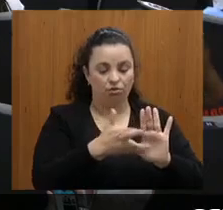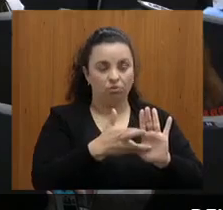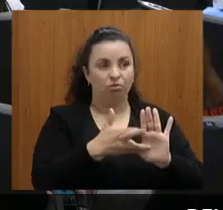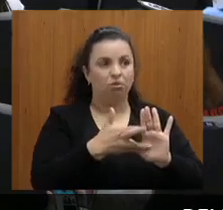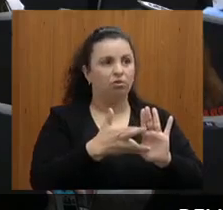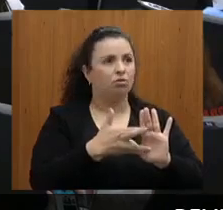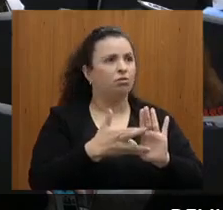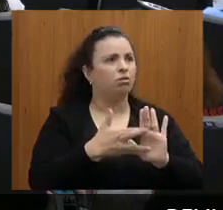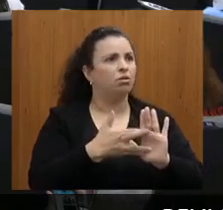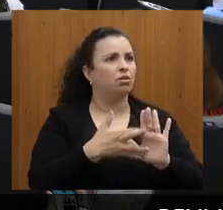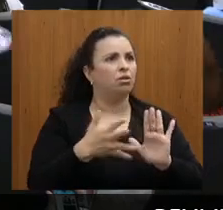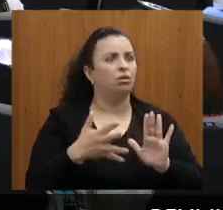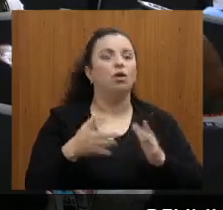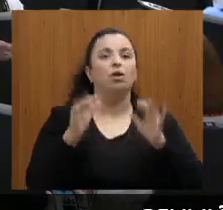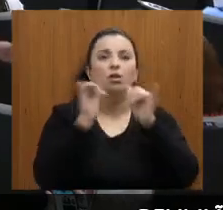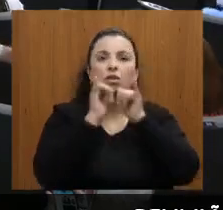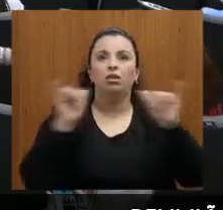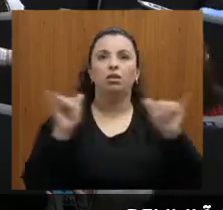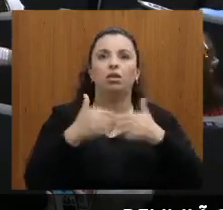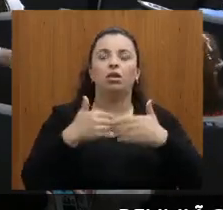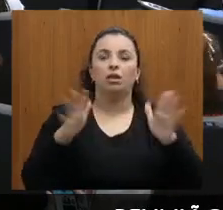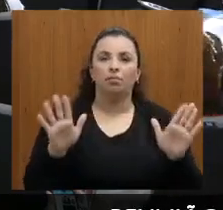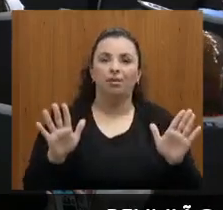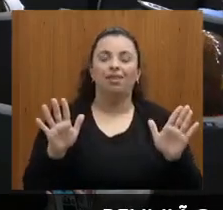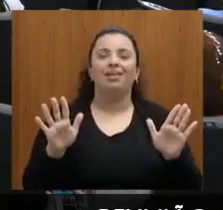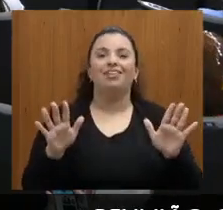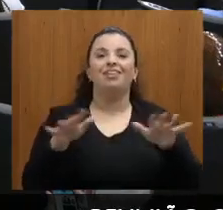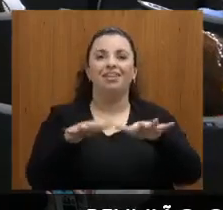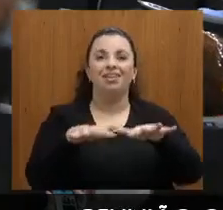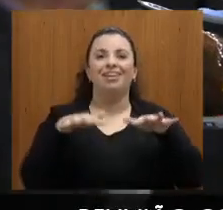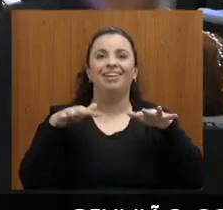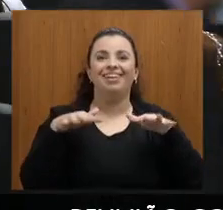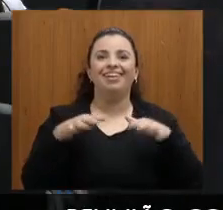Declaro aberta a sessão da...